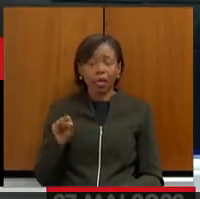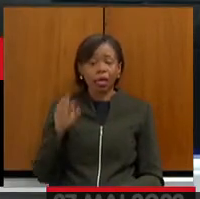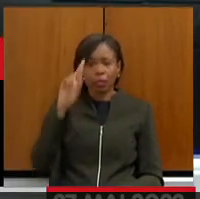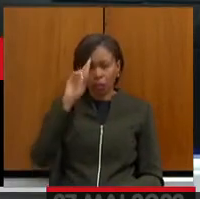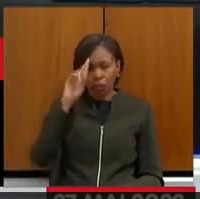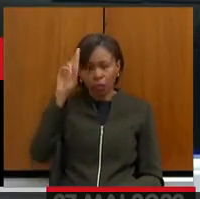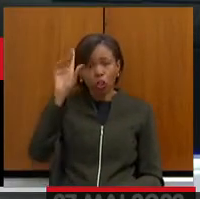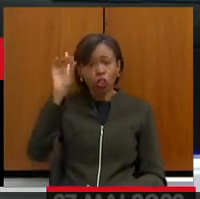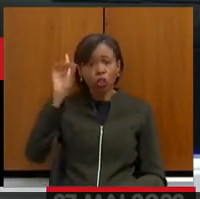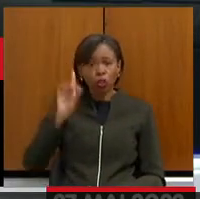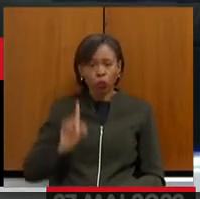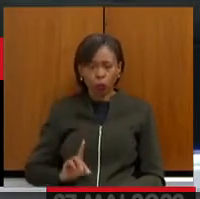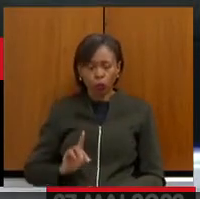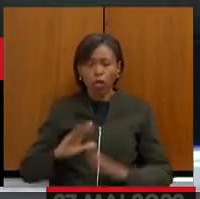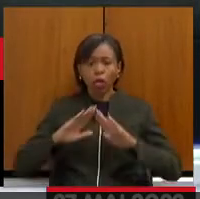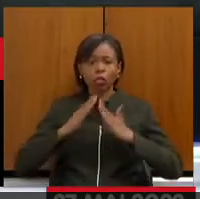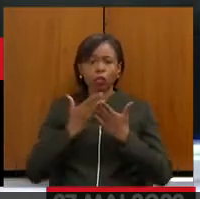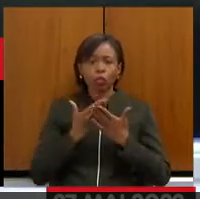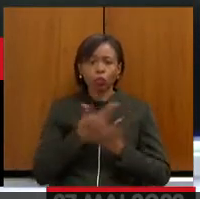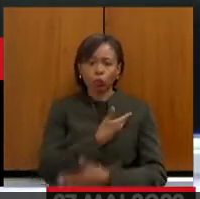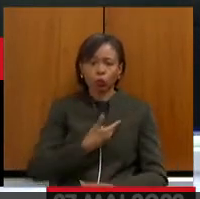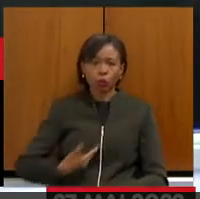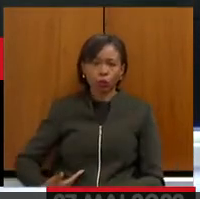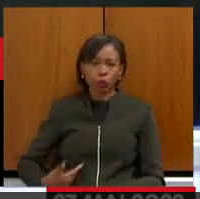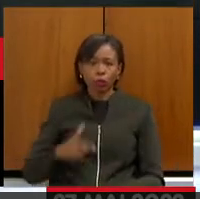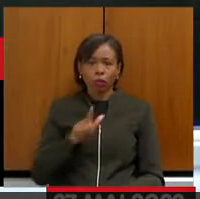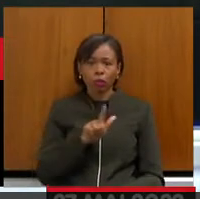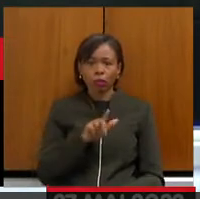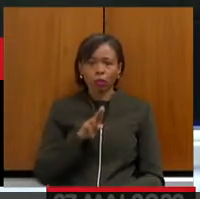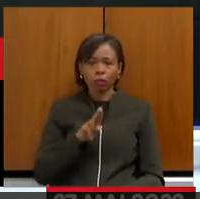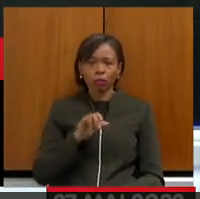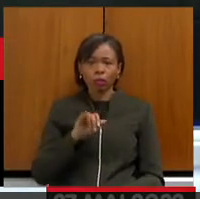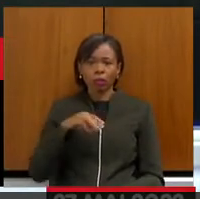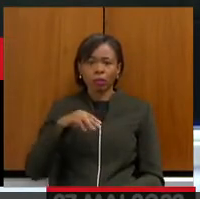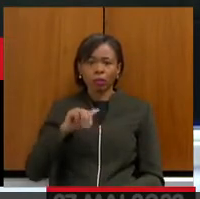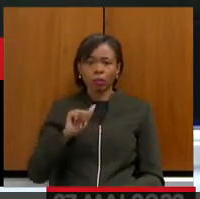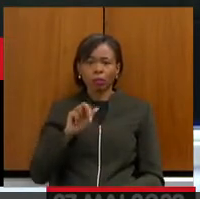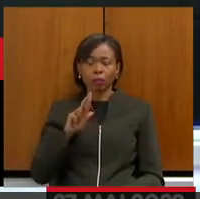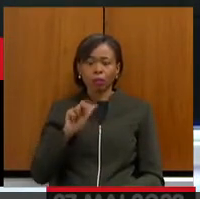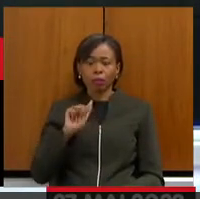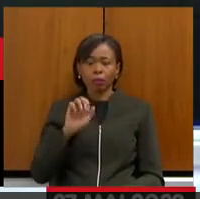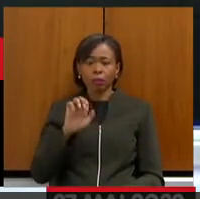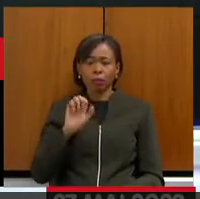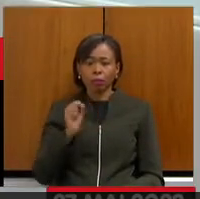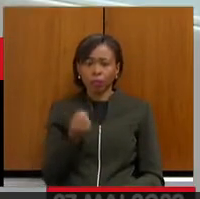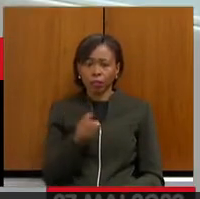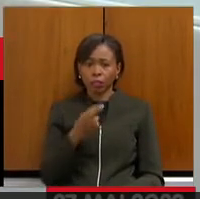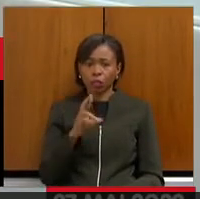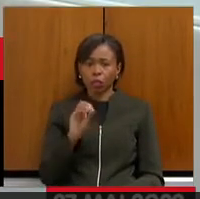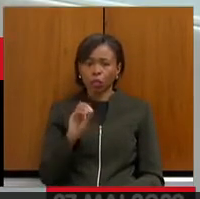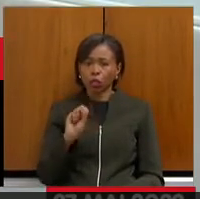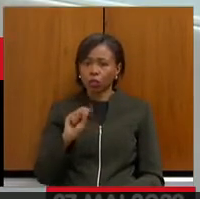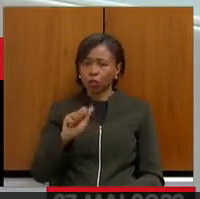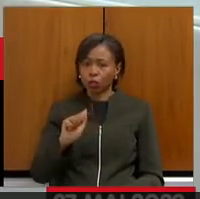quer diretora da escola estadual Guimarães Rosa aqui em Belo Horizonte